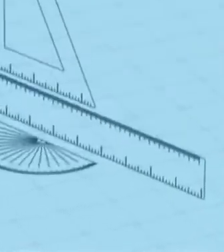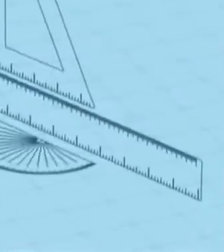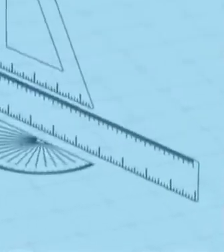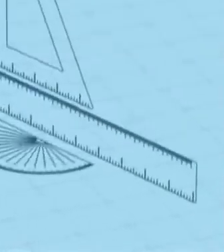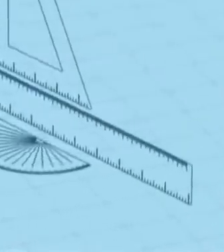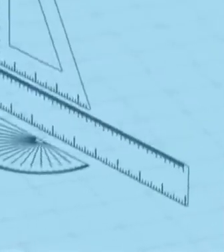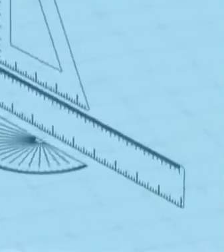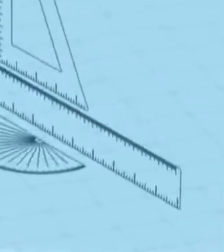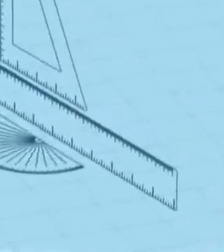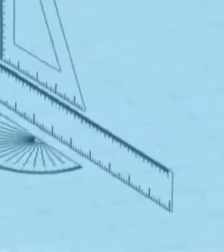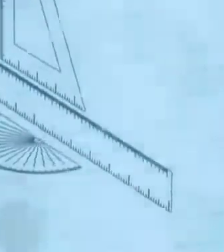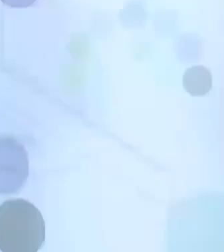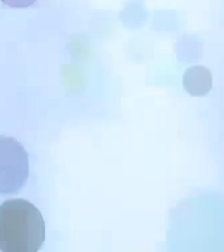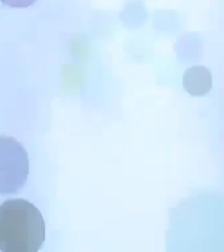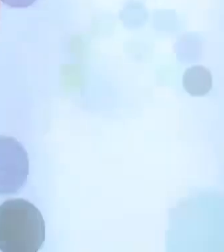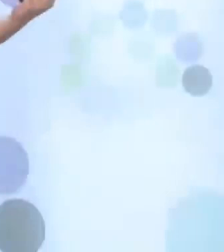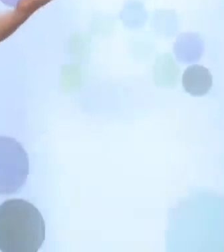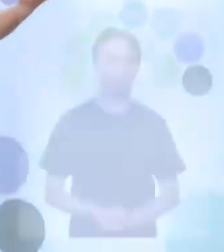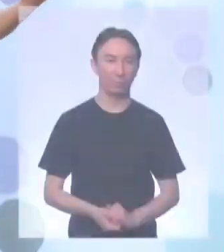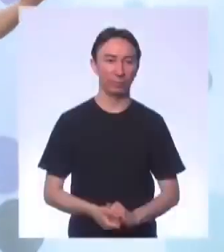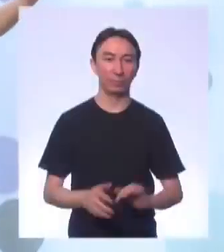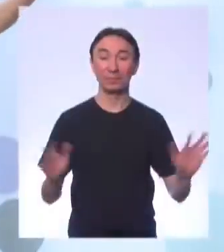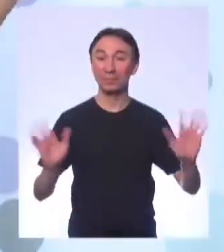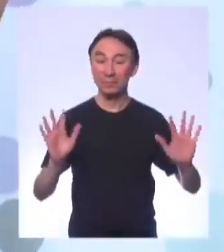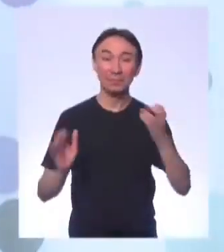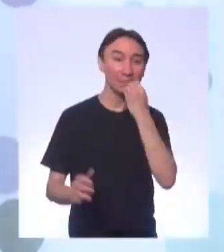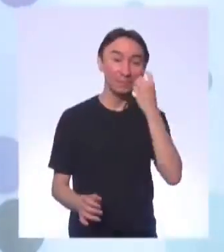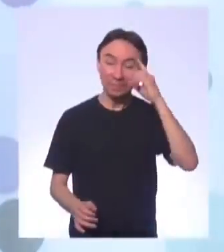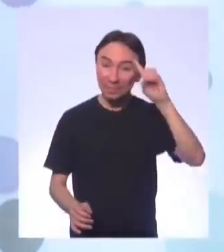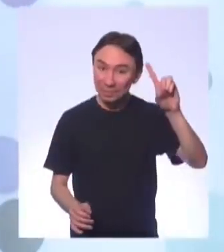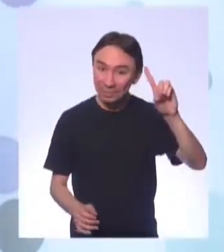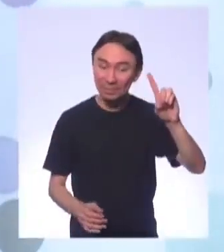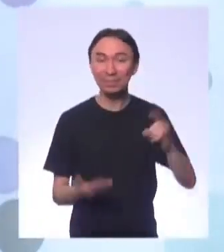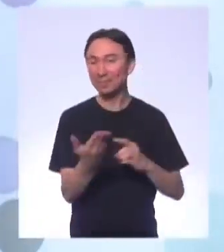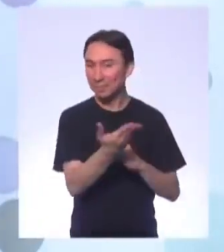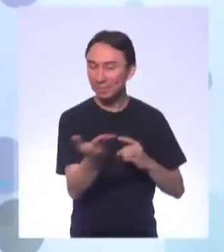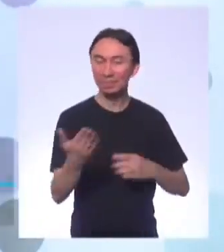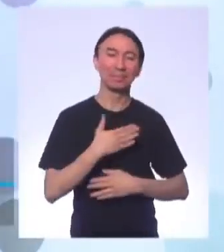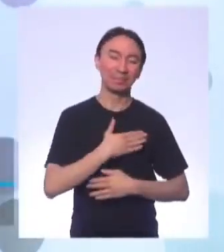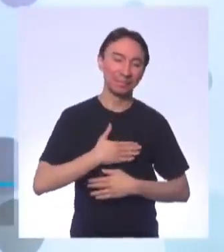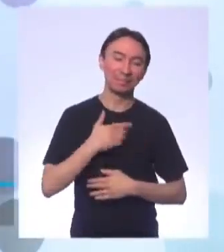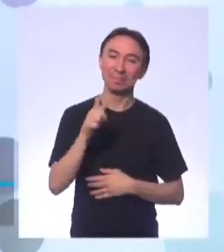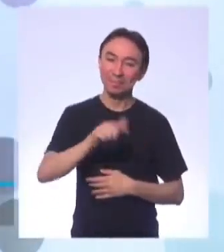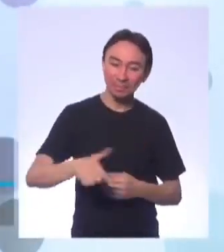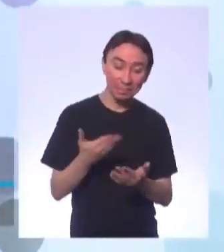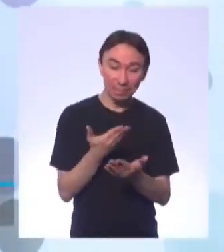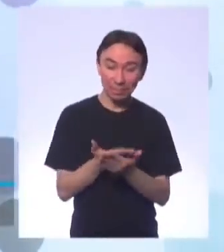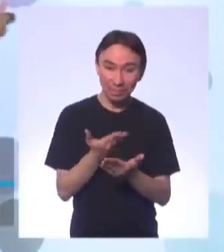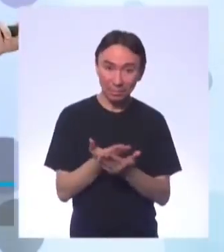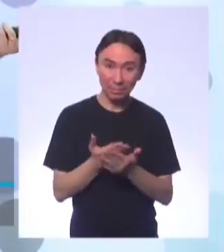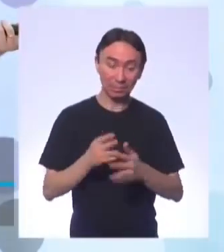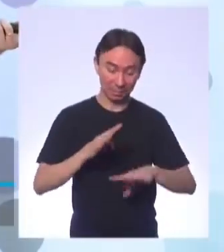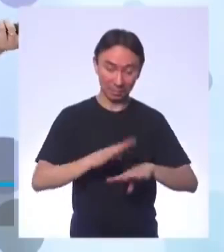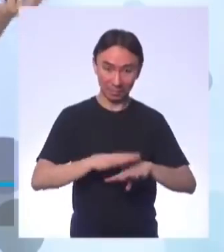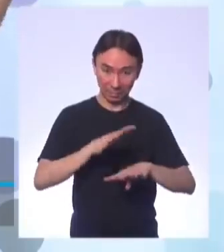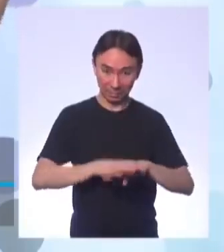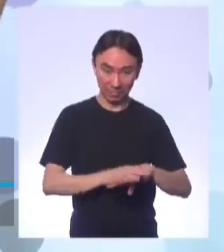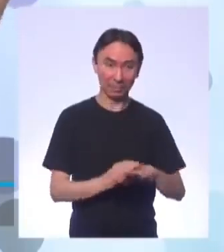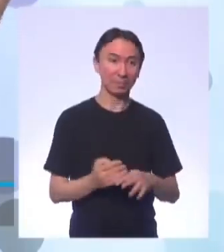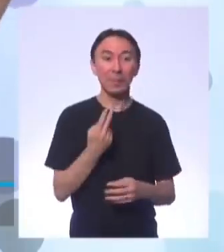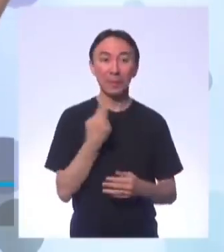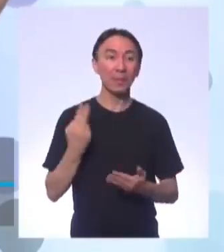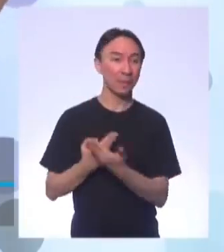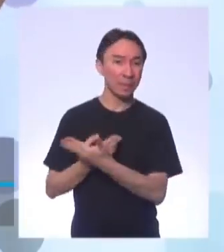o Olá bom dia seja um todos vem isso para mais uma aula de matemática pela